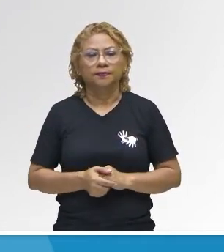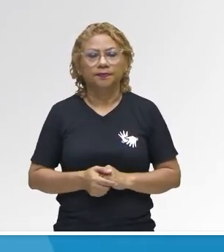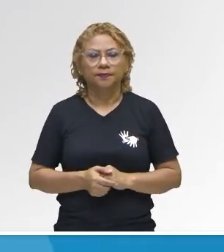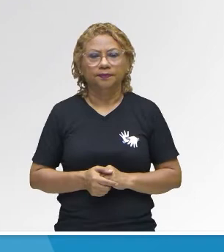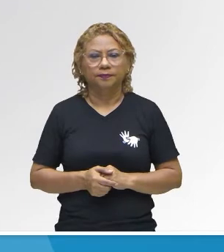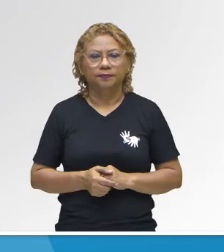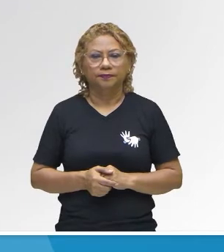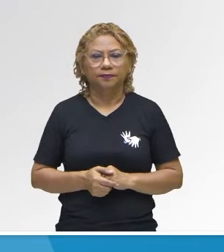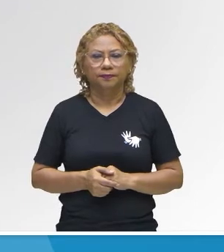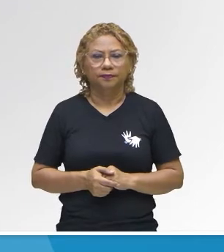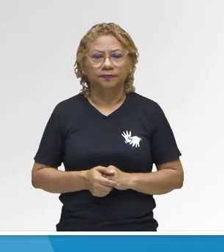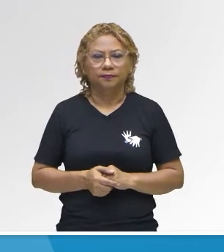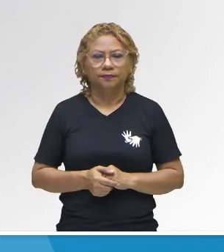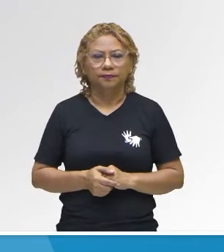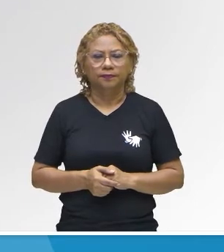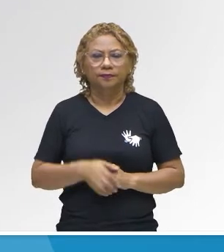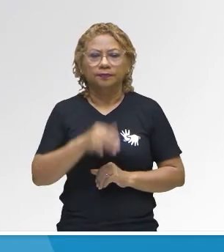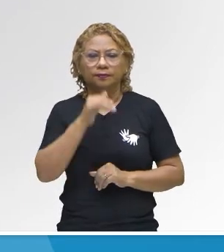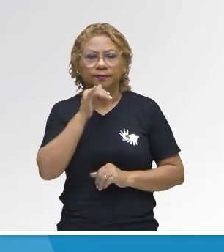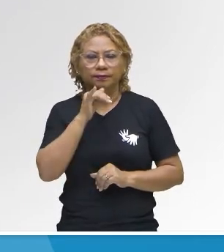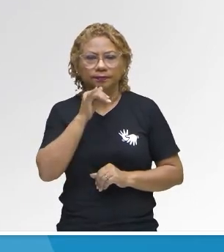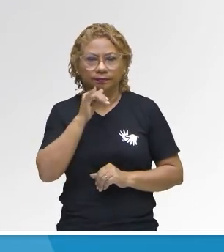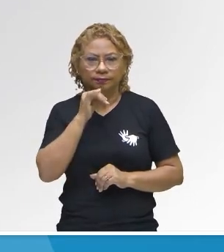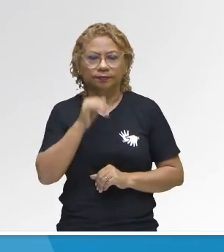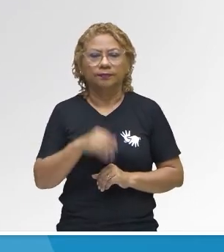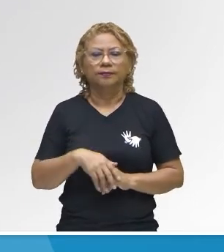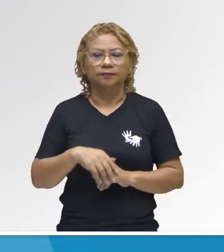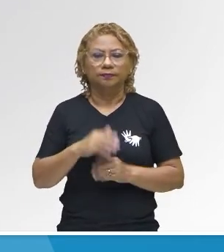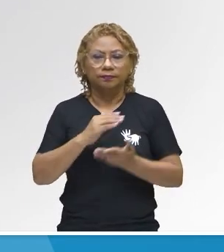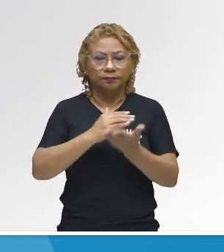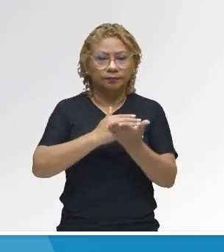aqui no ponto equivalente a 90 graus,